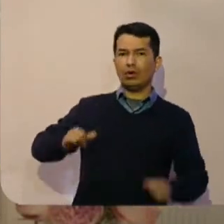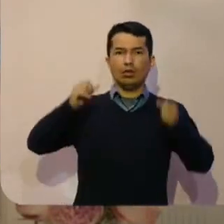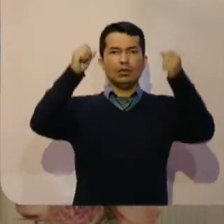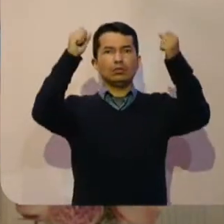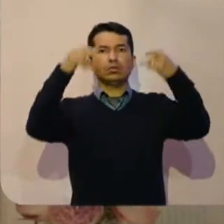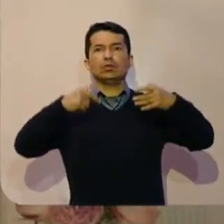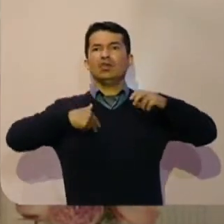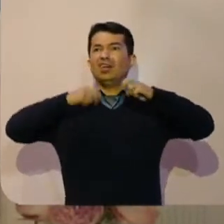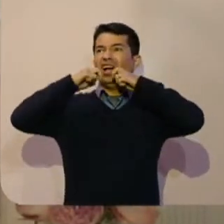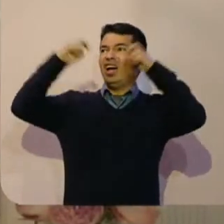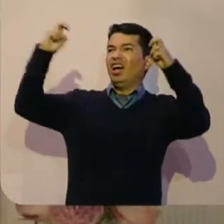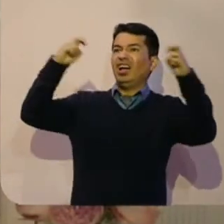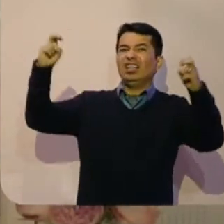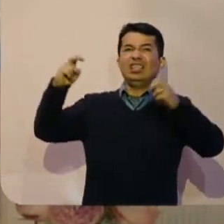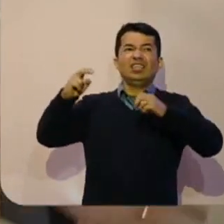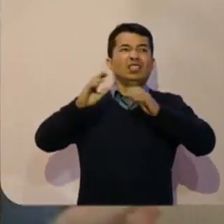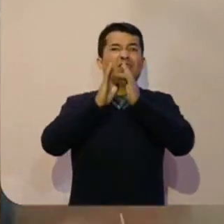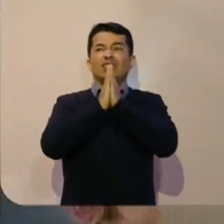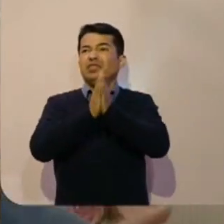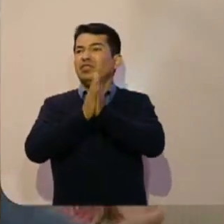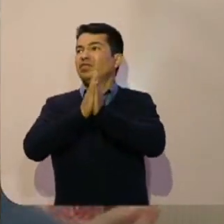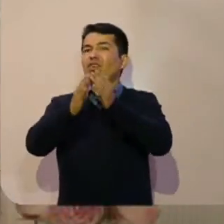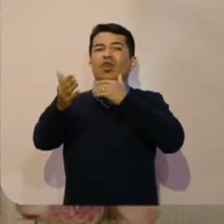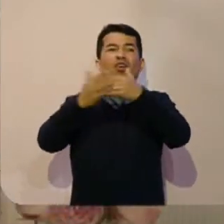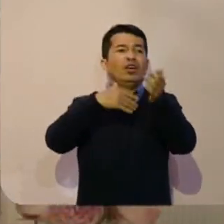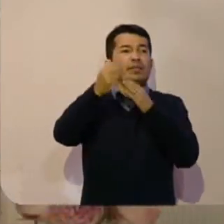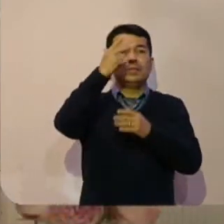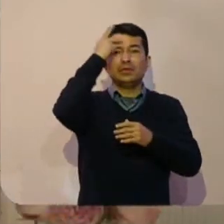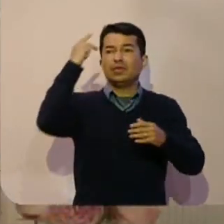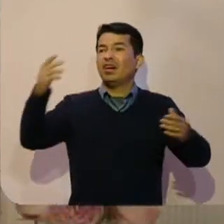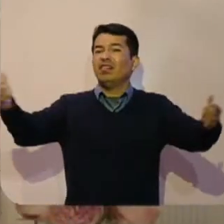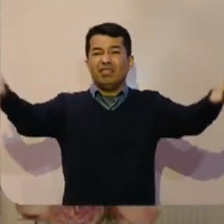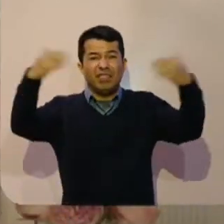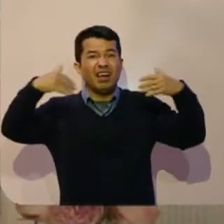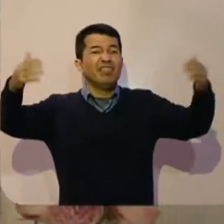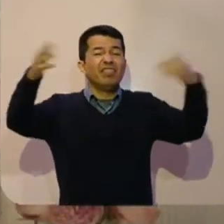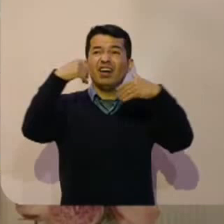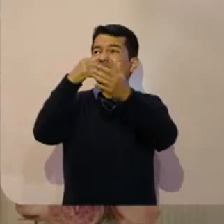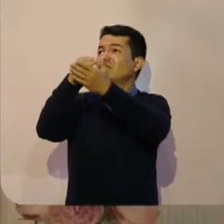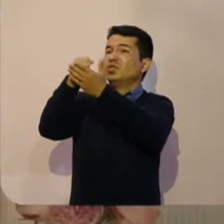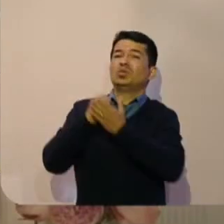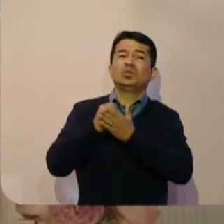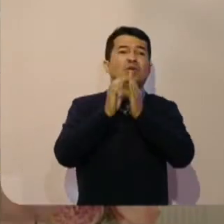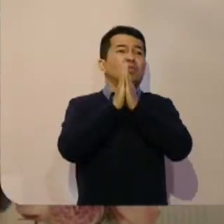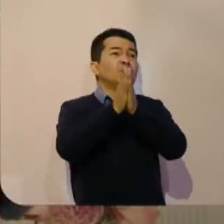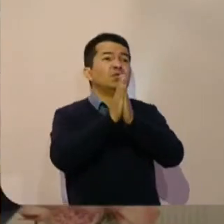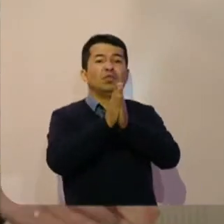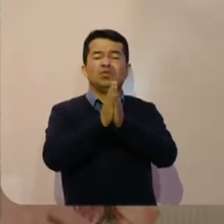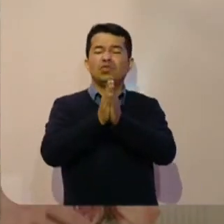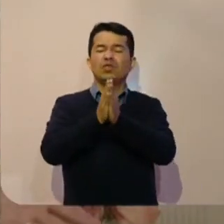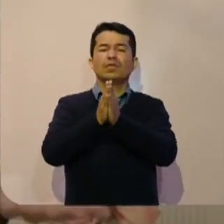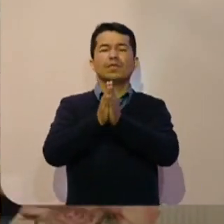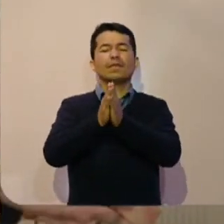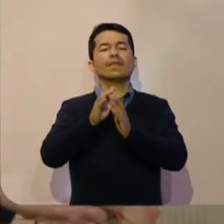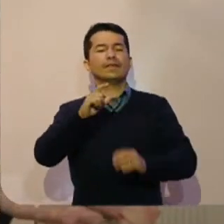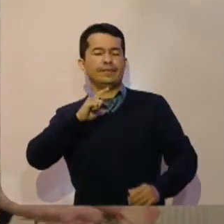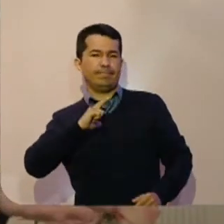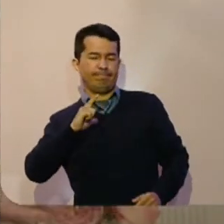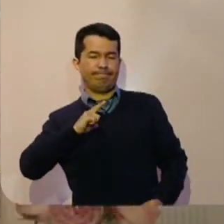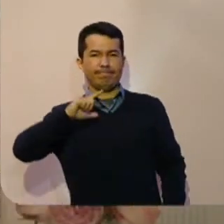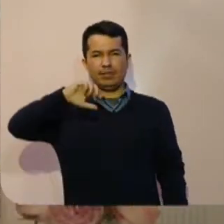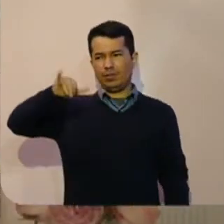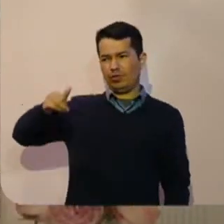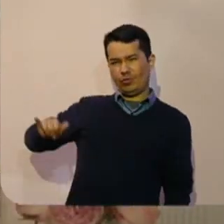uma multidão, qualquer um, vem qualquer um, por favor. E aí ele diz, olha, não consigo dormir,